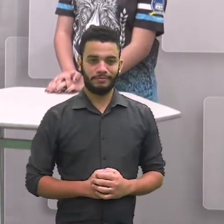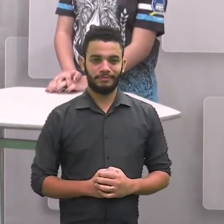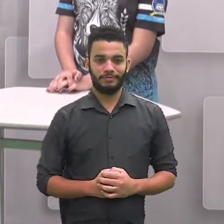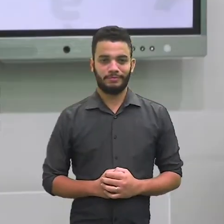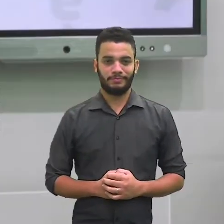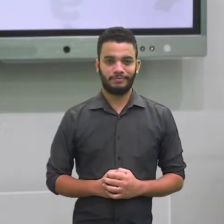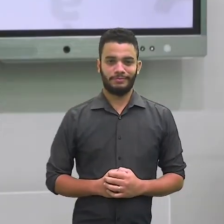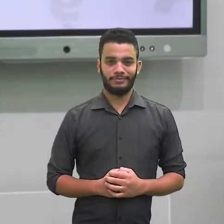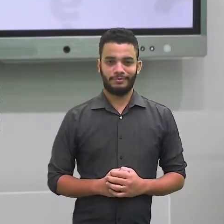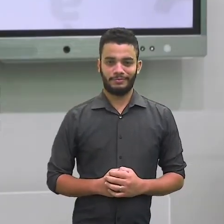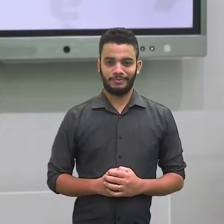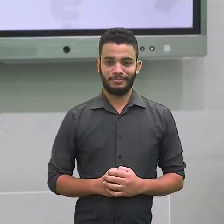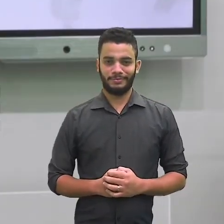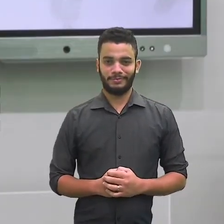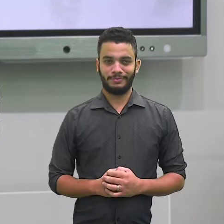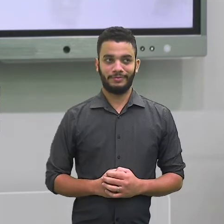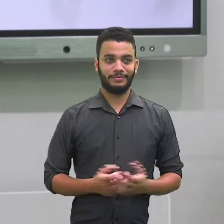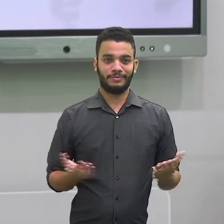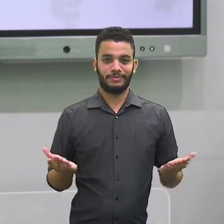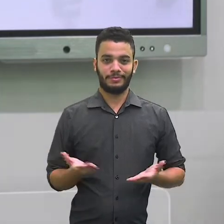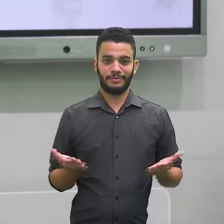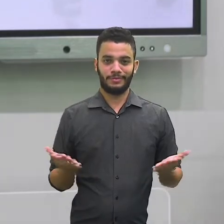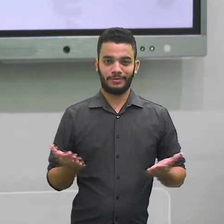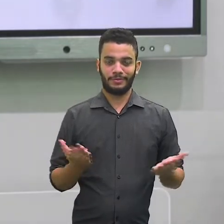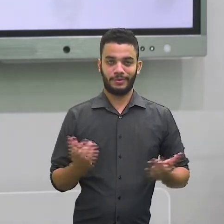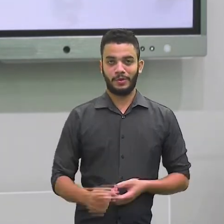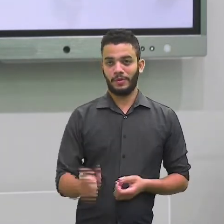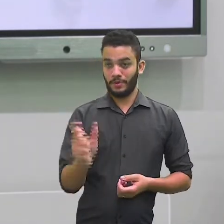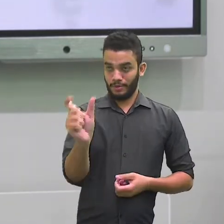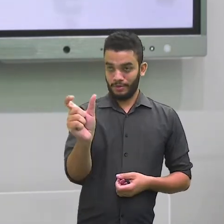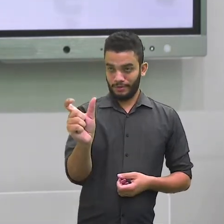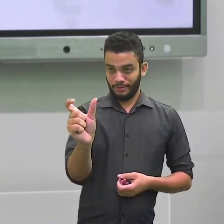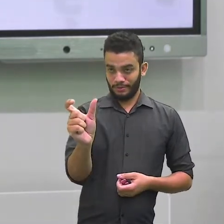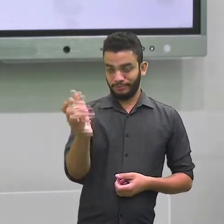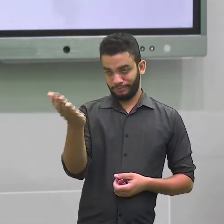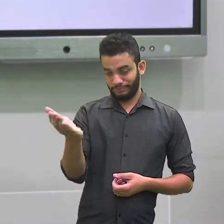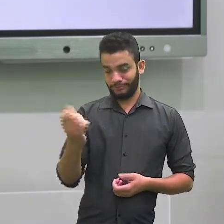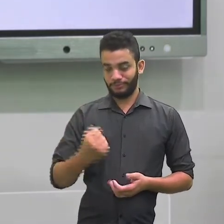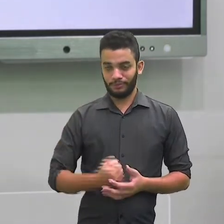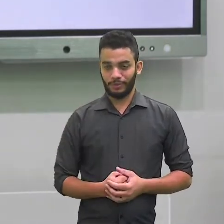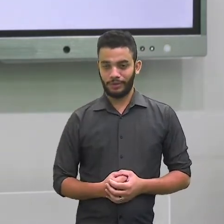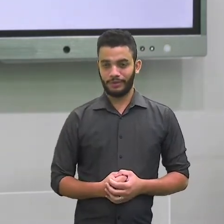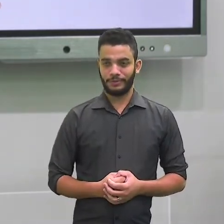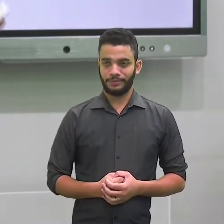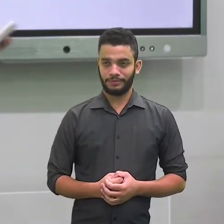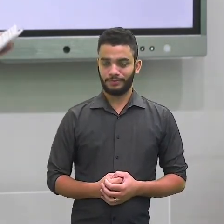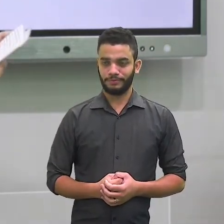Vamos agora para a palavra da nossa próxima participante.